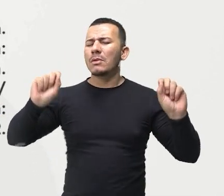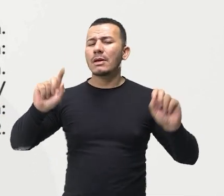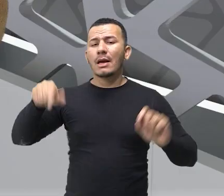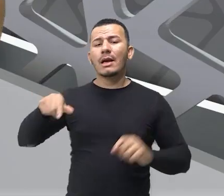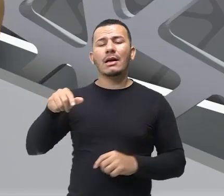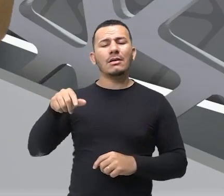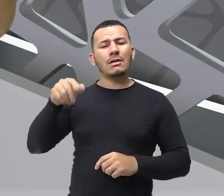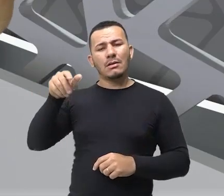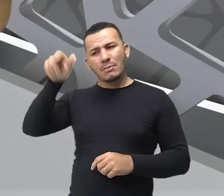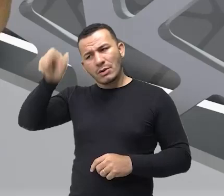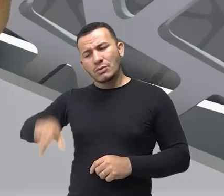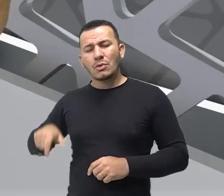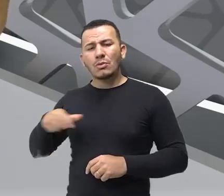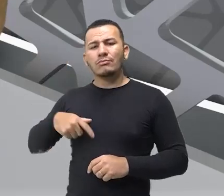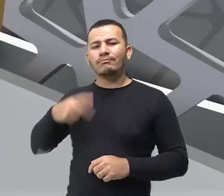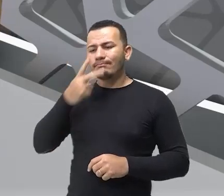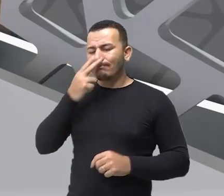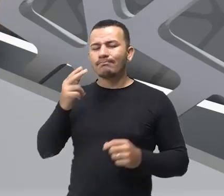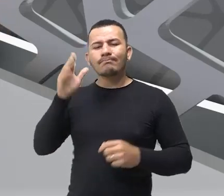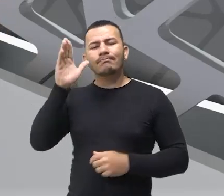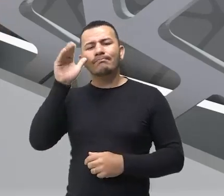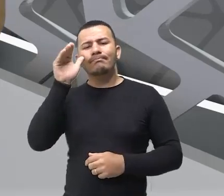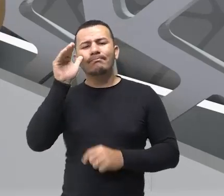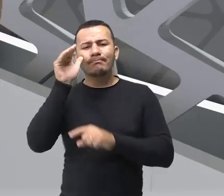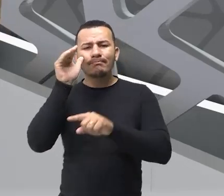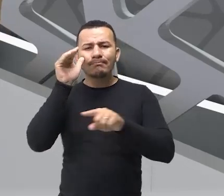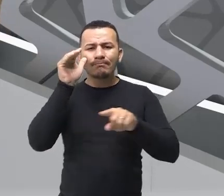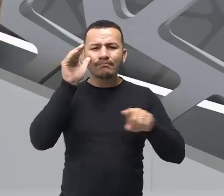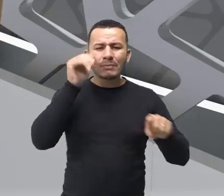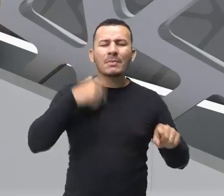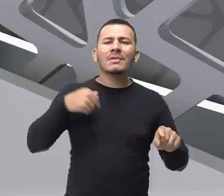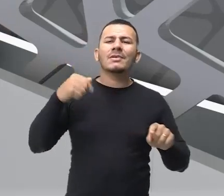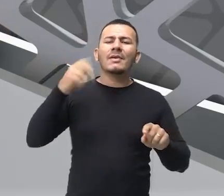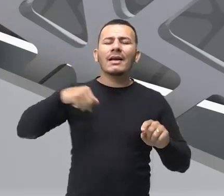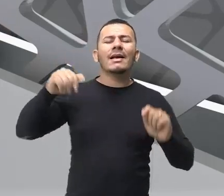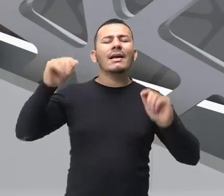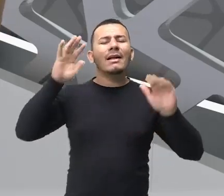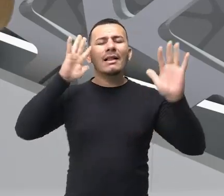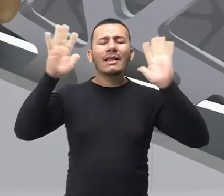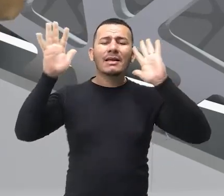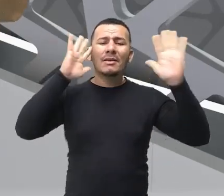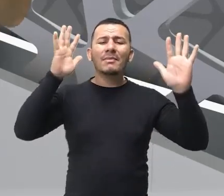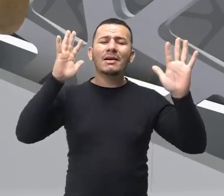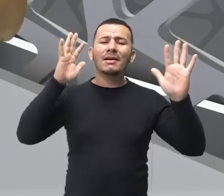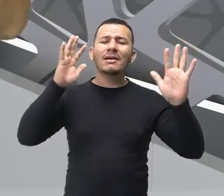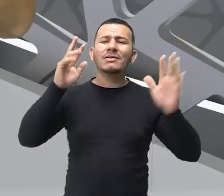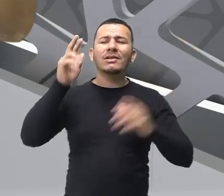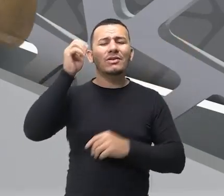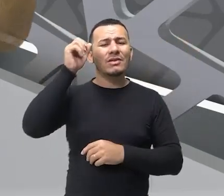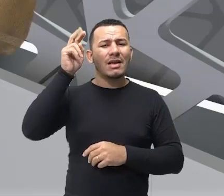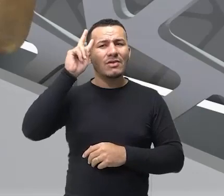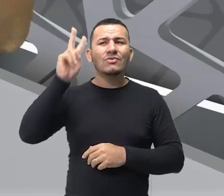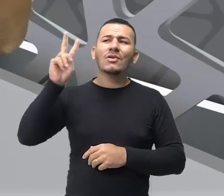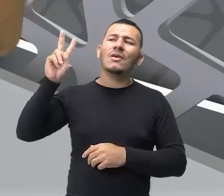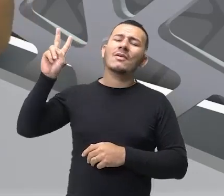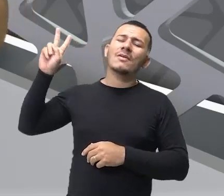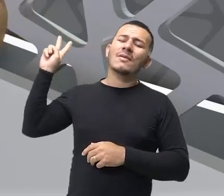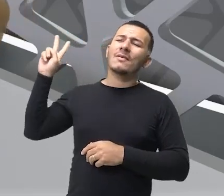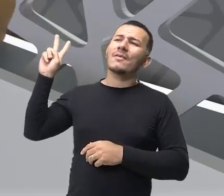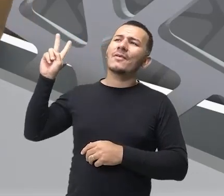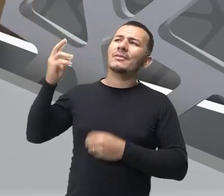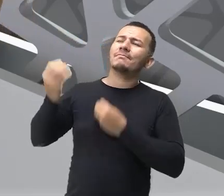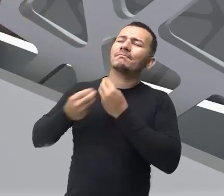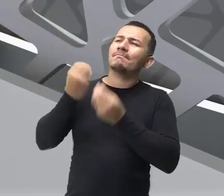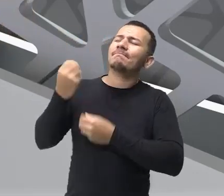está focado, observando memórias, lembranças e revirando isso na sua mente, pensando